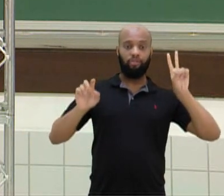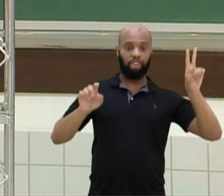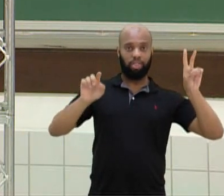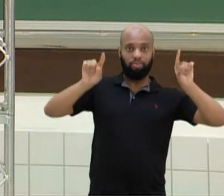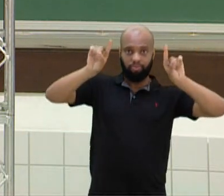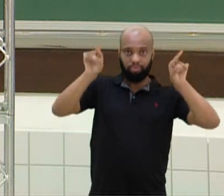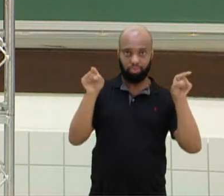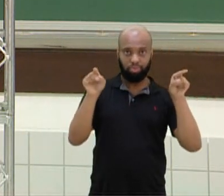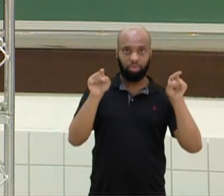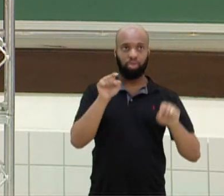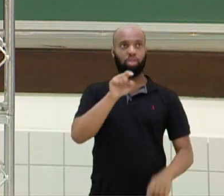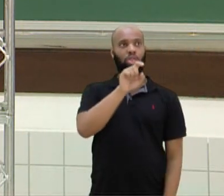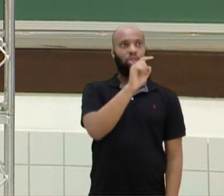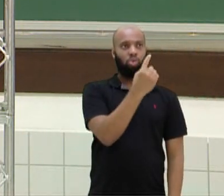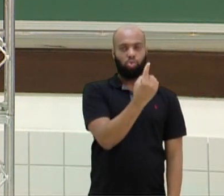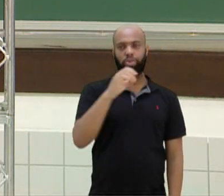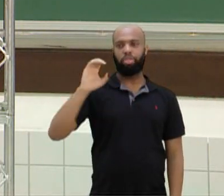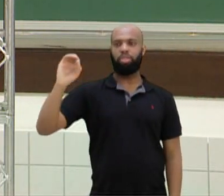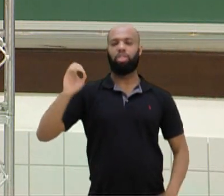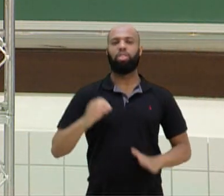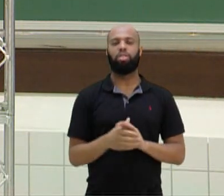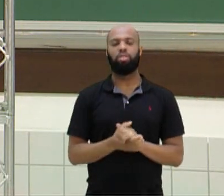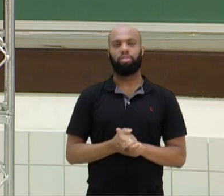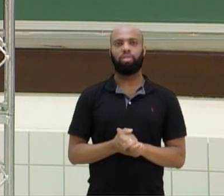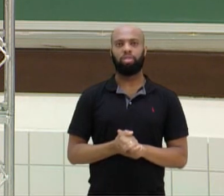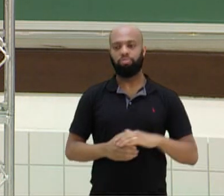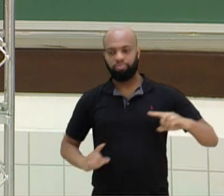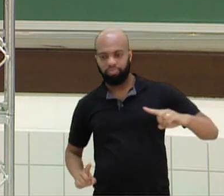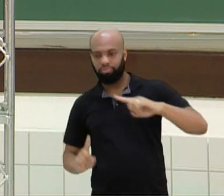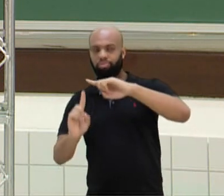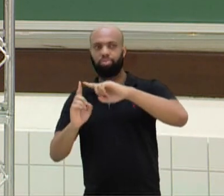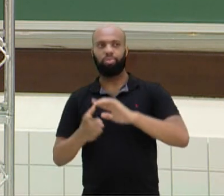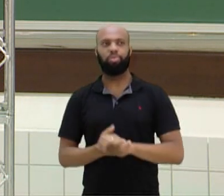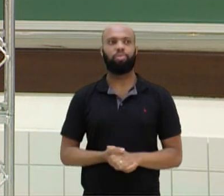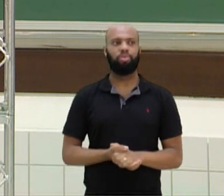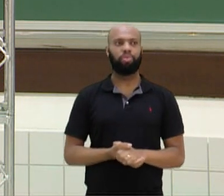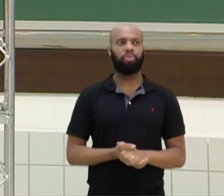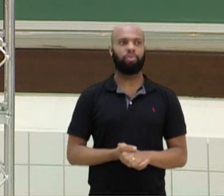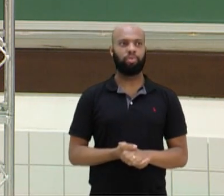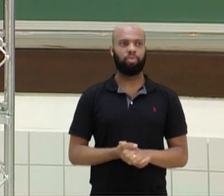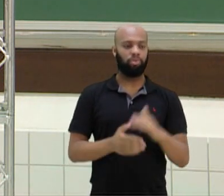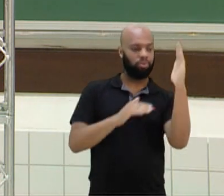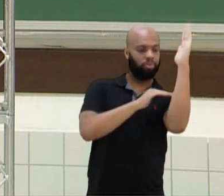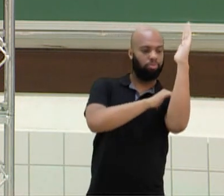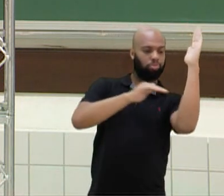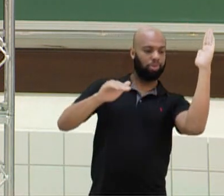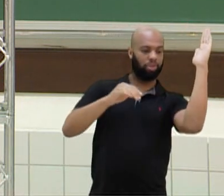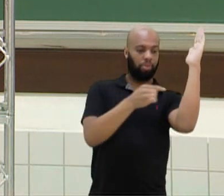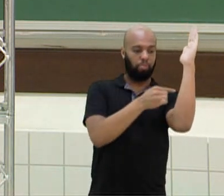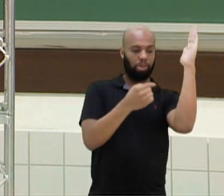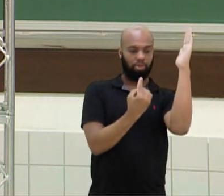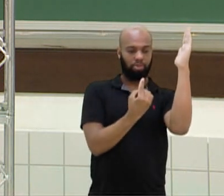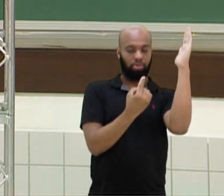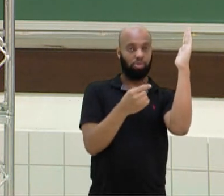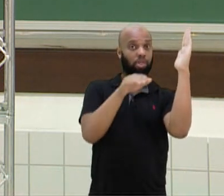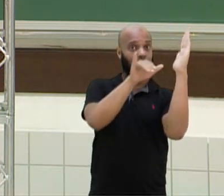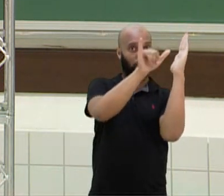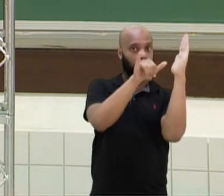por 2, dá 1. E o y do vértice, que é o menos delta sobre 4a, você pode substituir o delta por